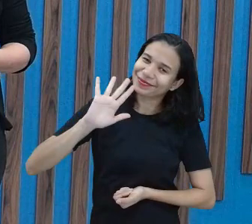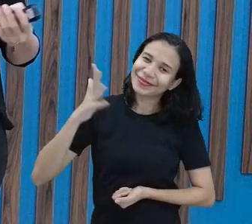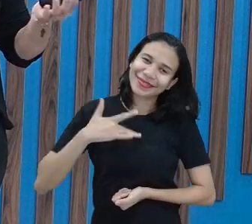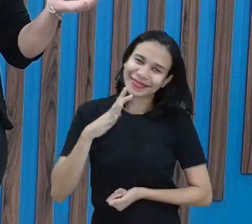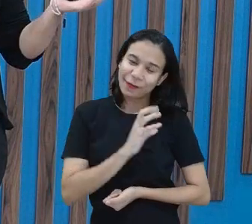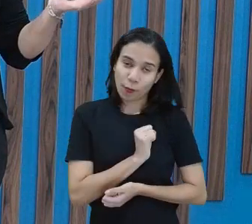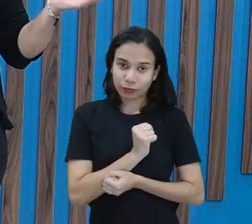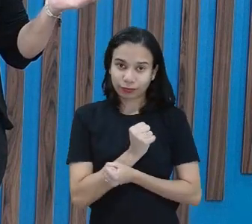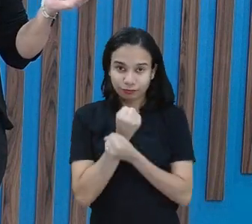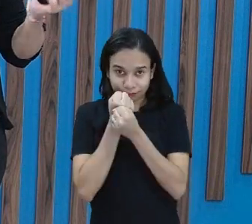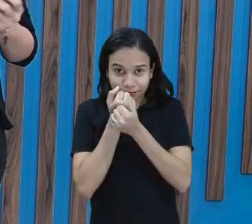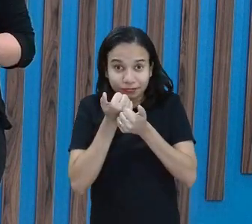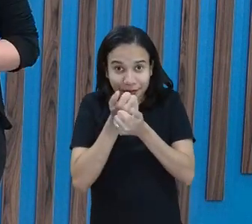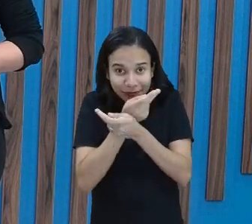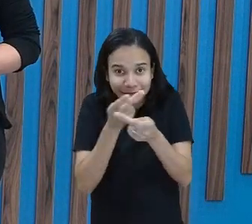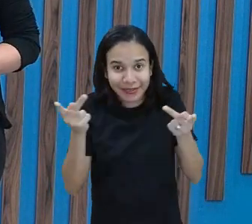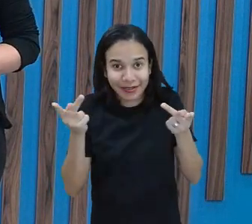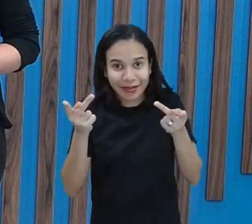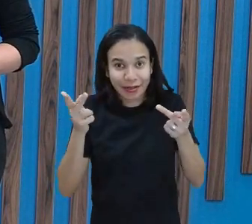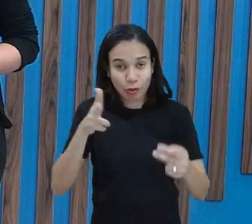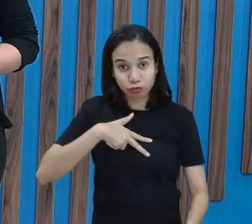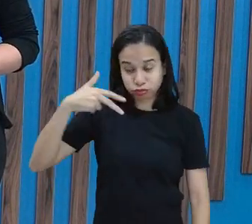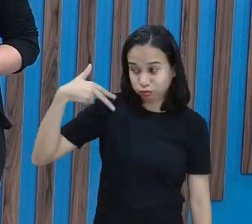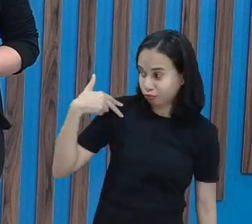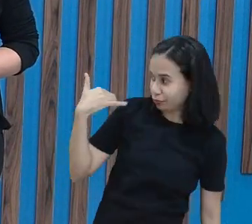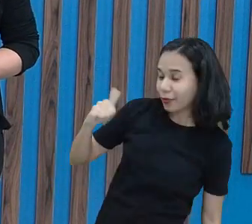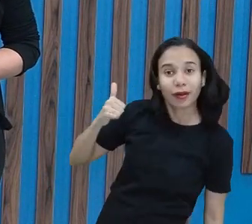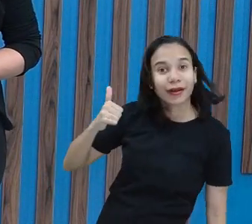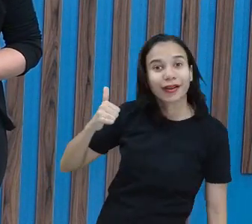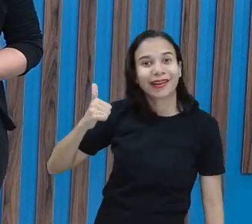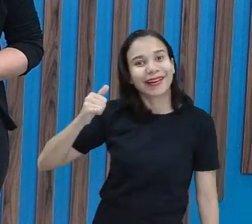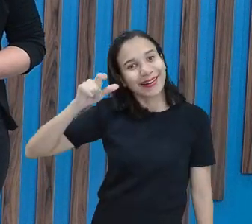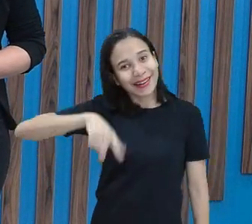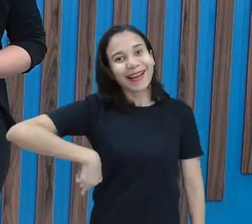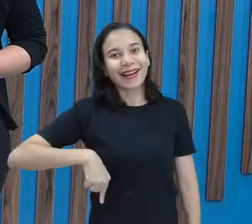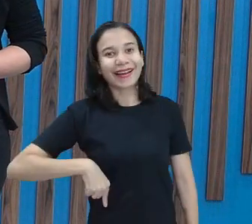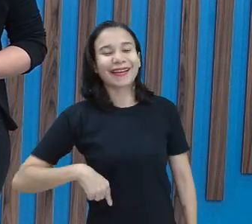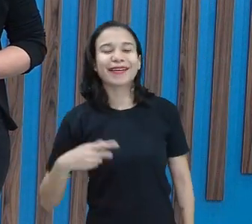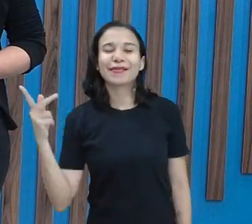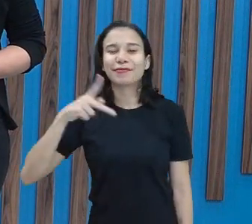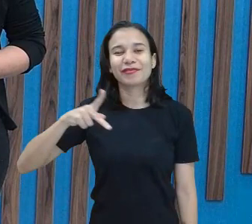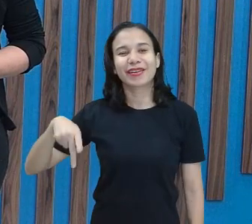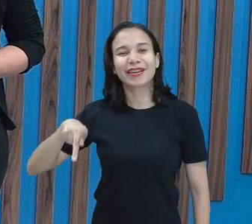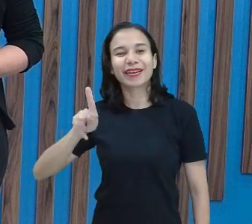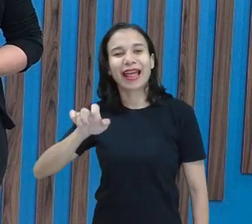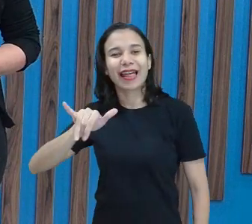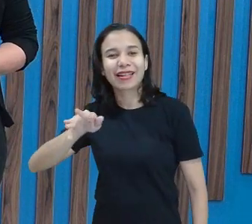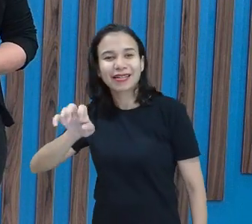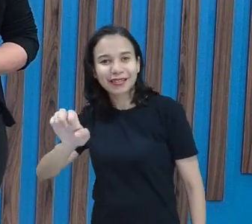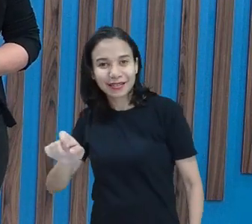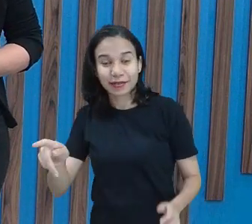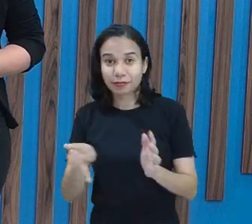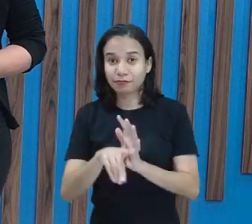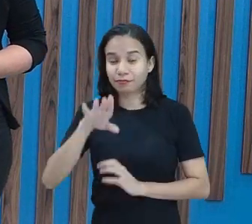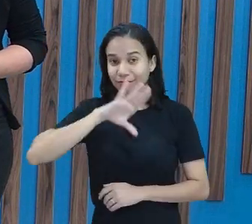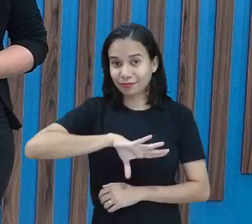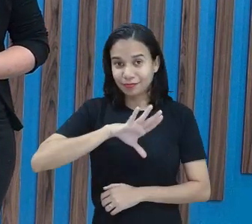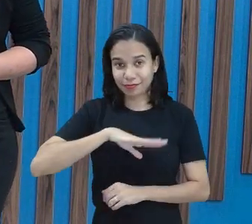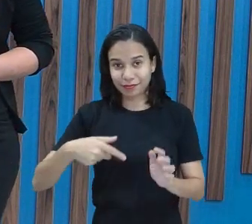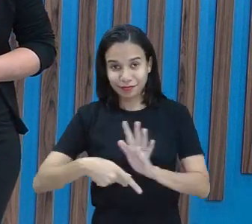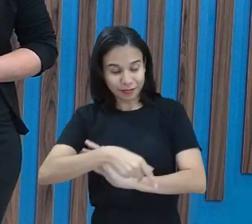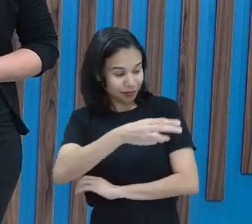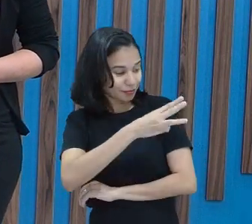meus amores, como é que vocês estão? Tá tudo de boa na Lagoa? Tudo tranquilo como um esquilo? Sou a professora Keise Marinho de Português dos